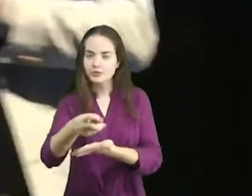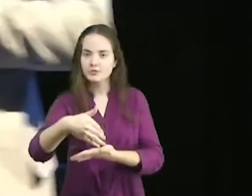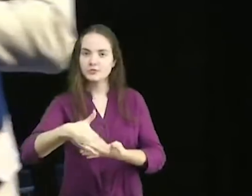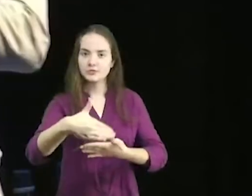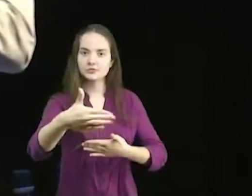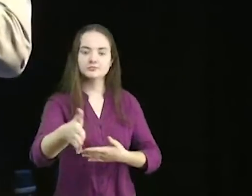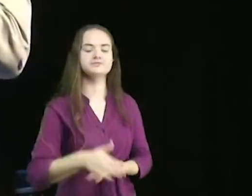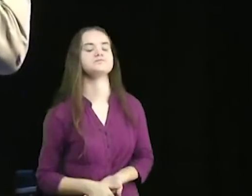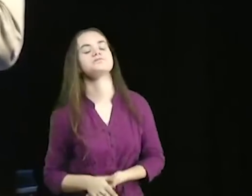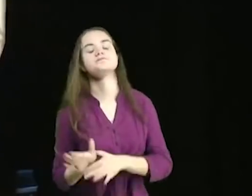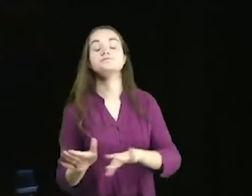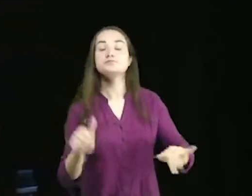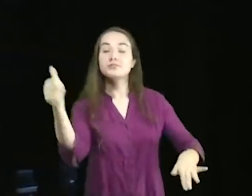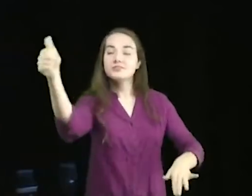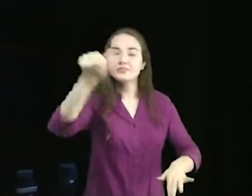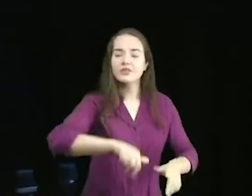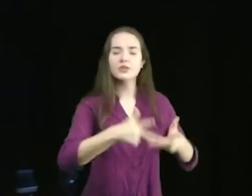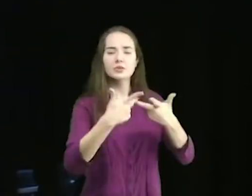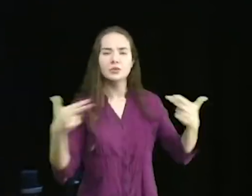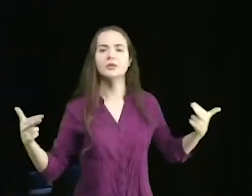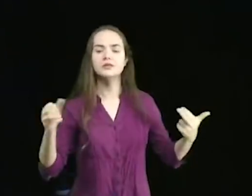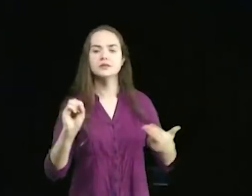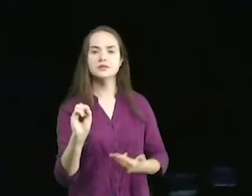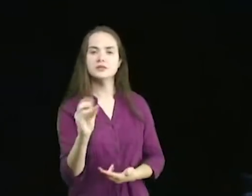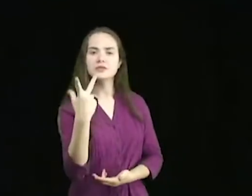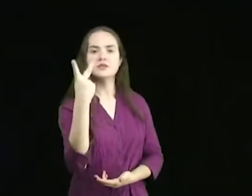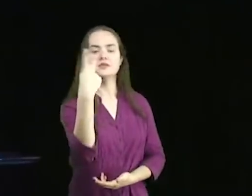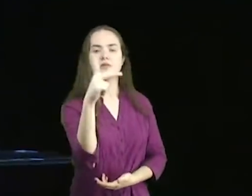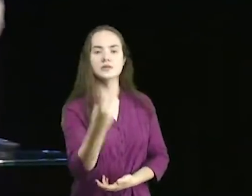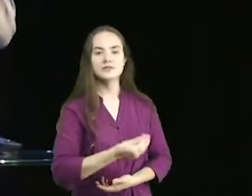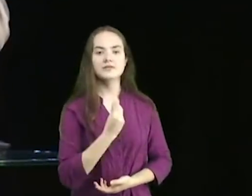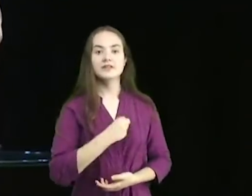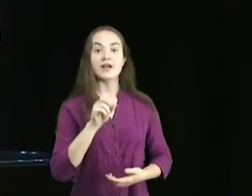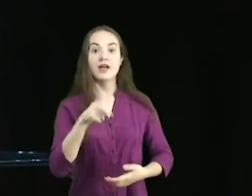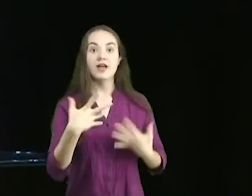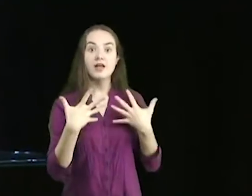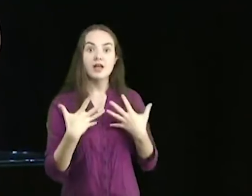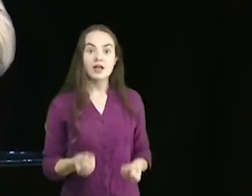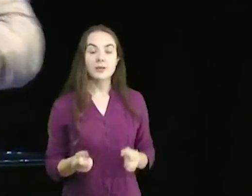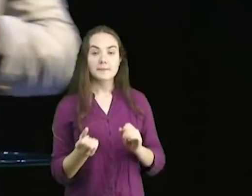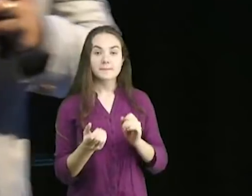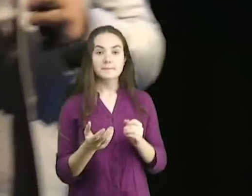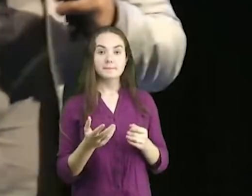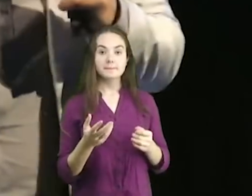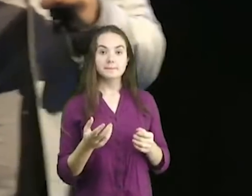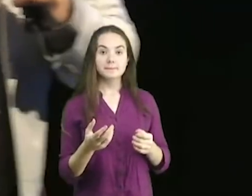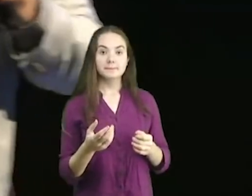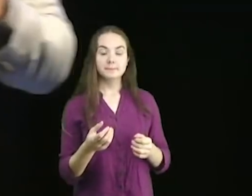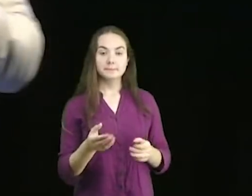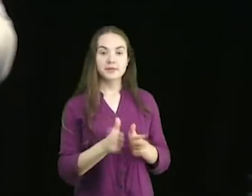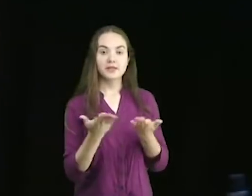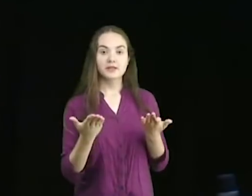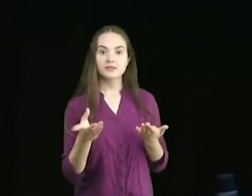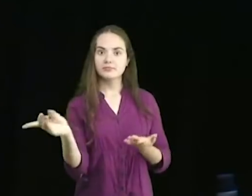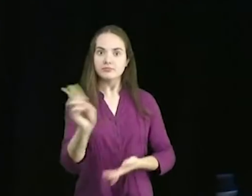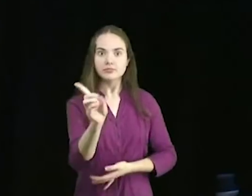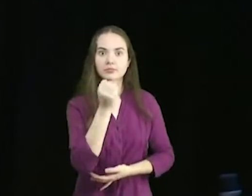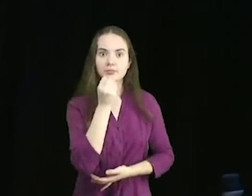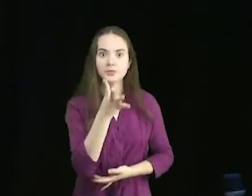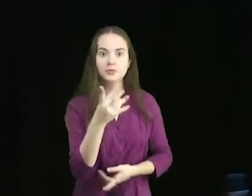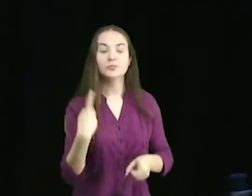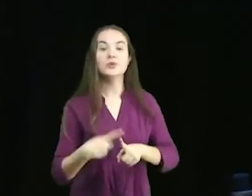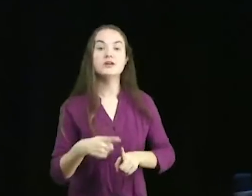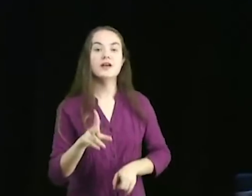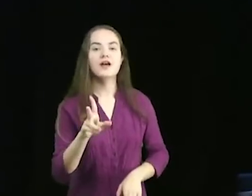pior coisa que vai acontecer na sua vida, sabe o que é? É você receber o milagre. Isso não é bom, porque faz você